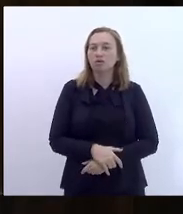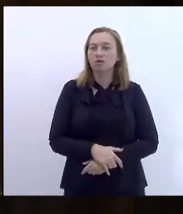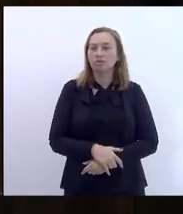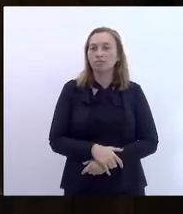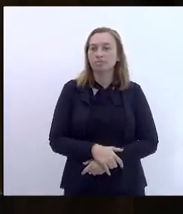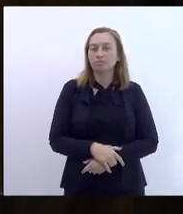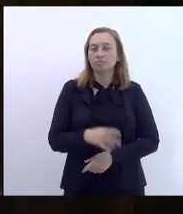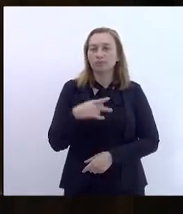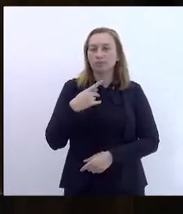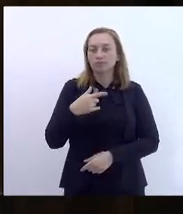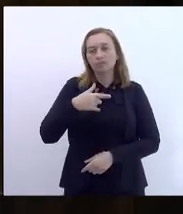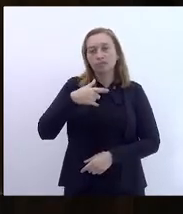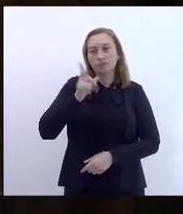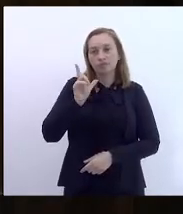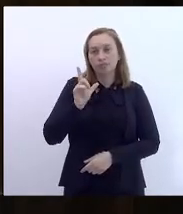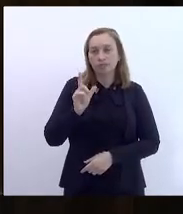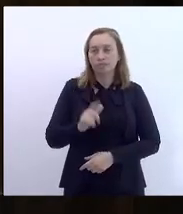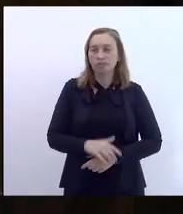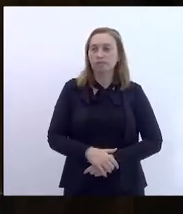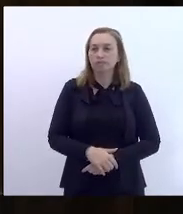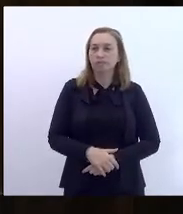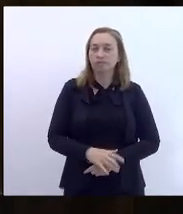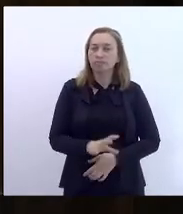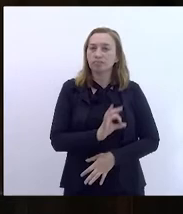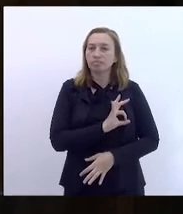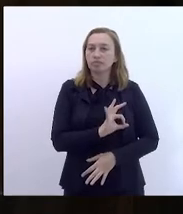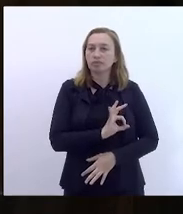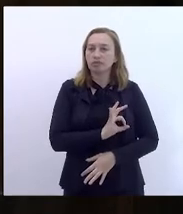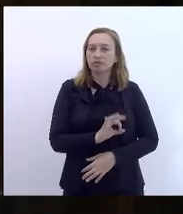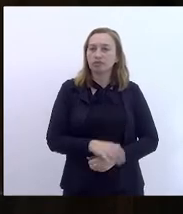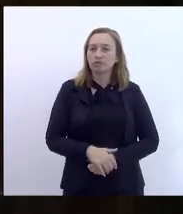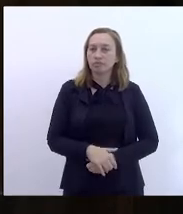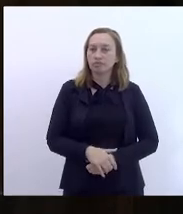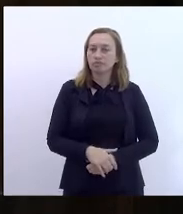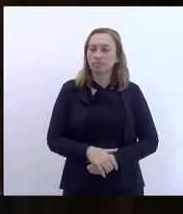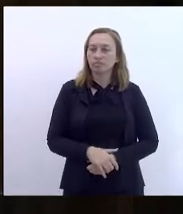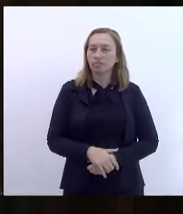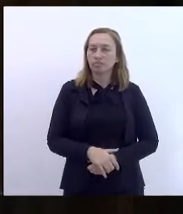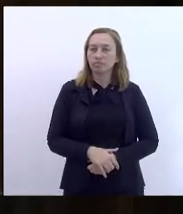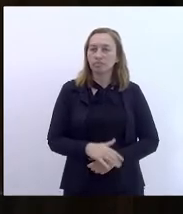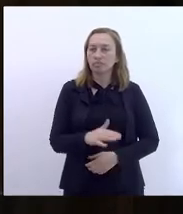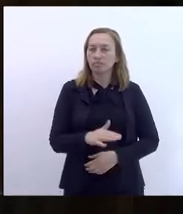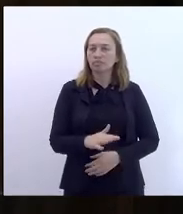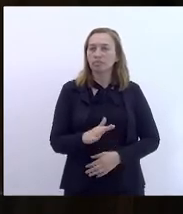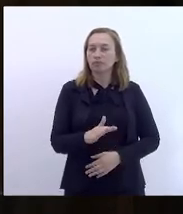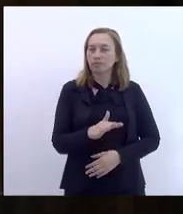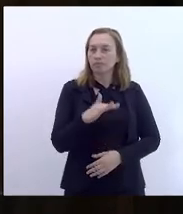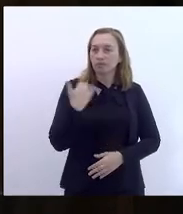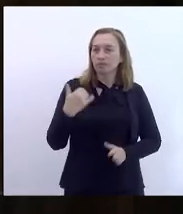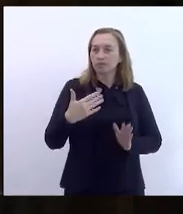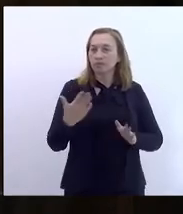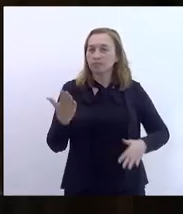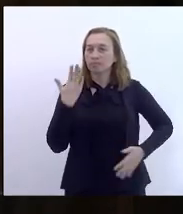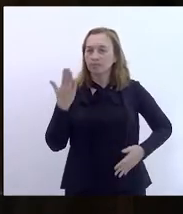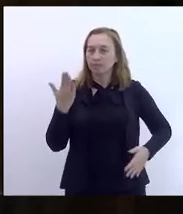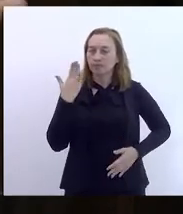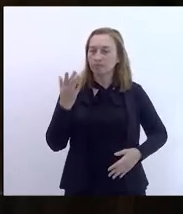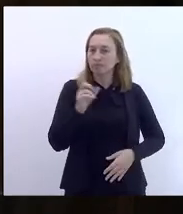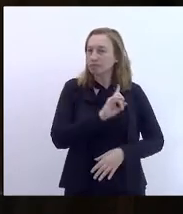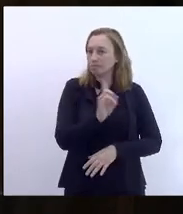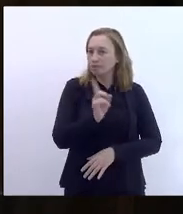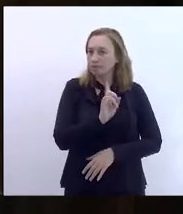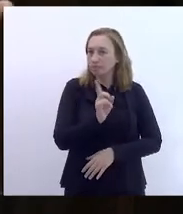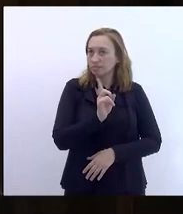fala anterior o policial que é genocida que é bandido que não